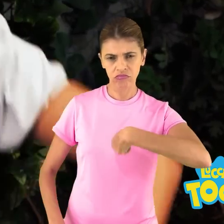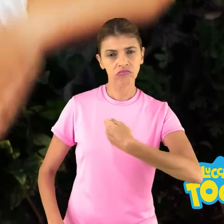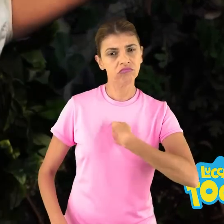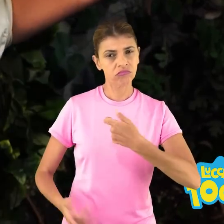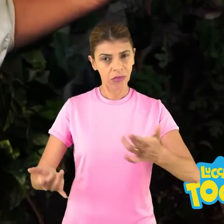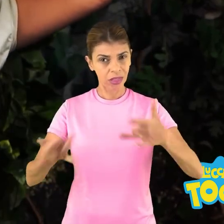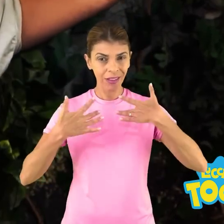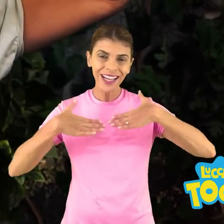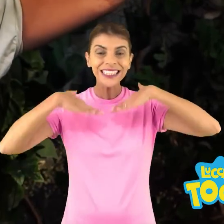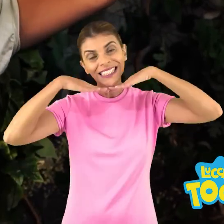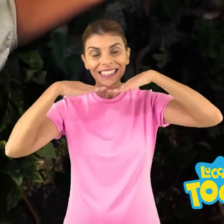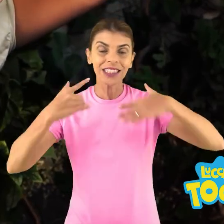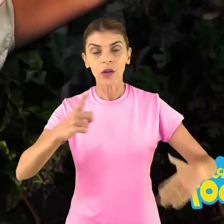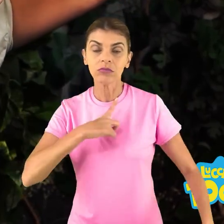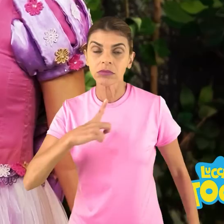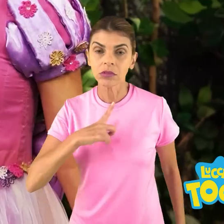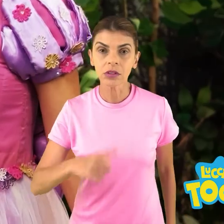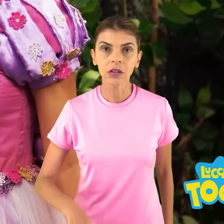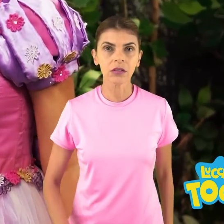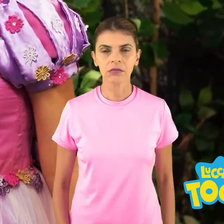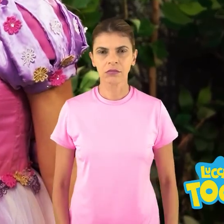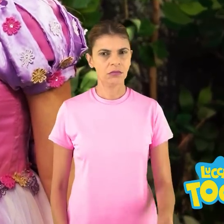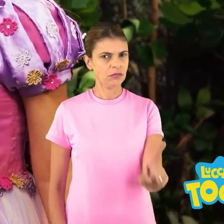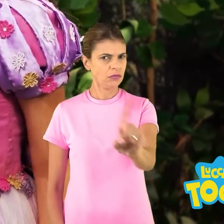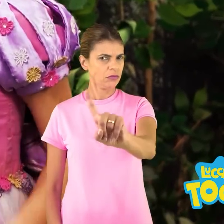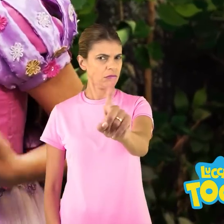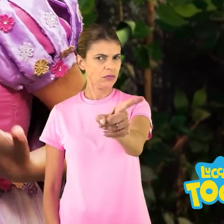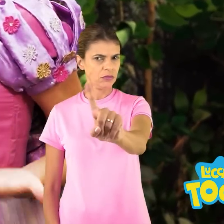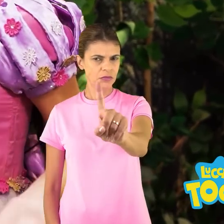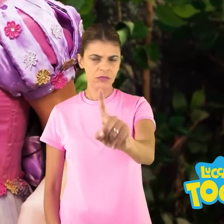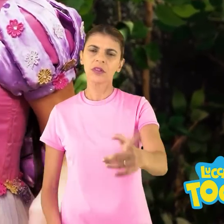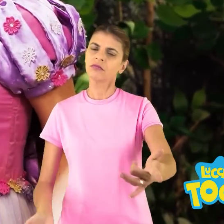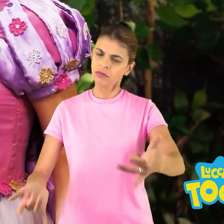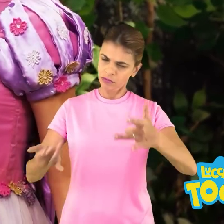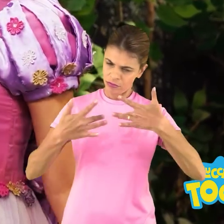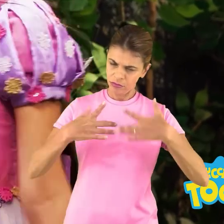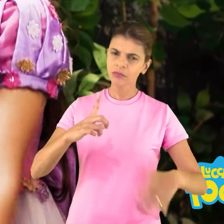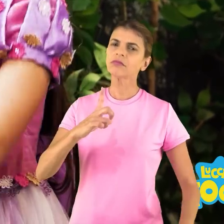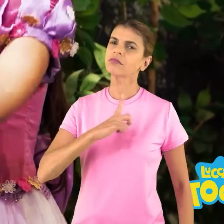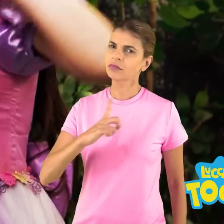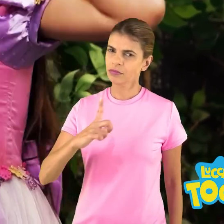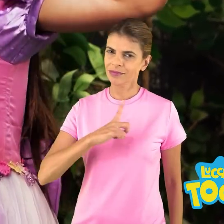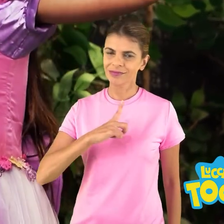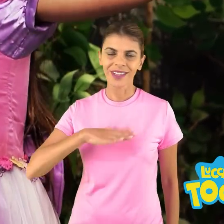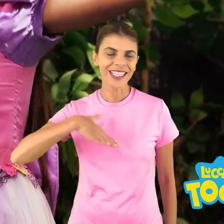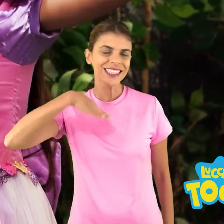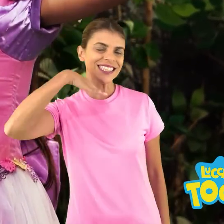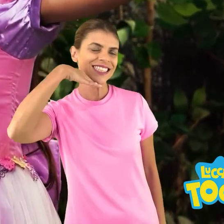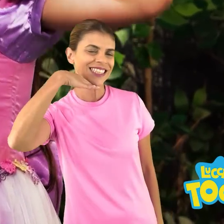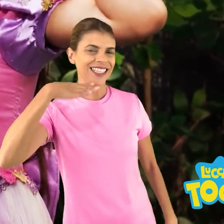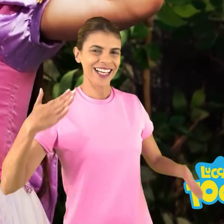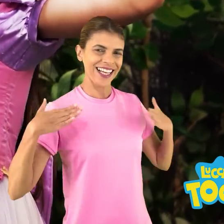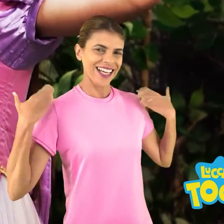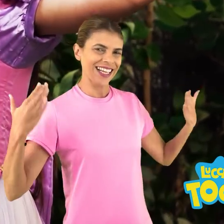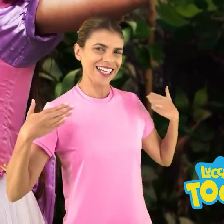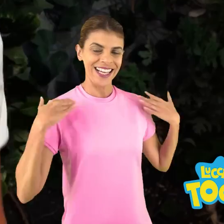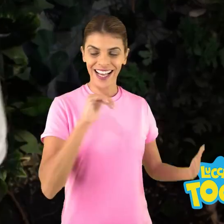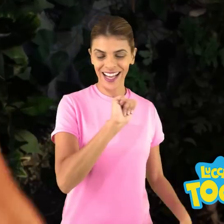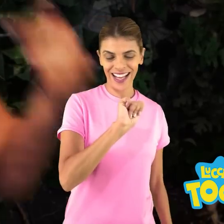a alegria! Não tem, não! Eu que tenho a